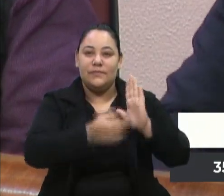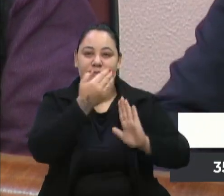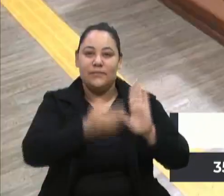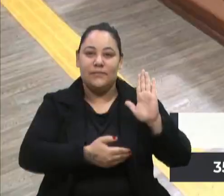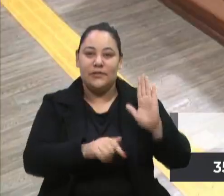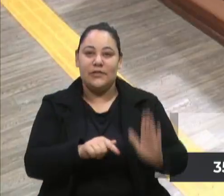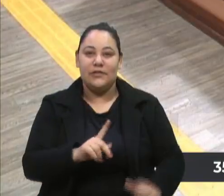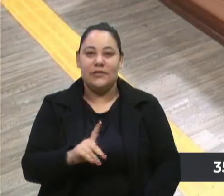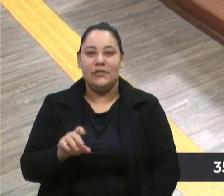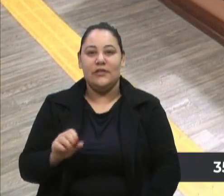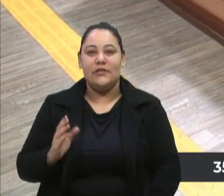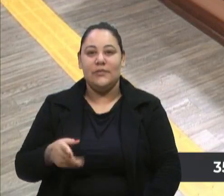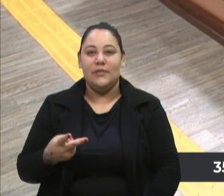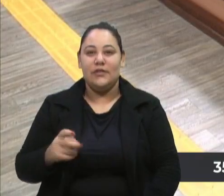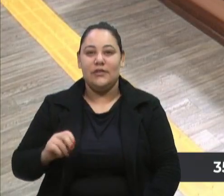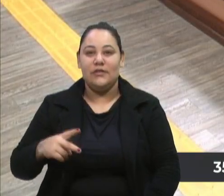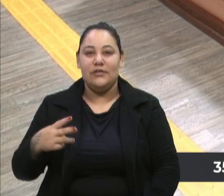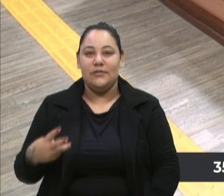719/2023.